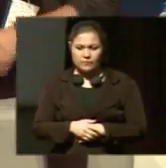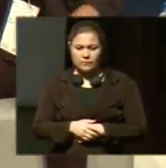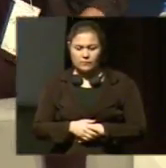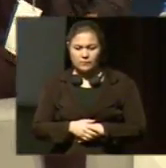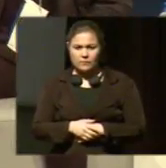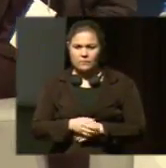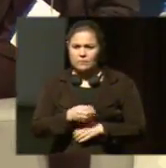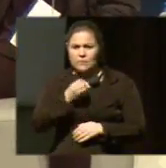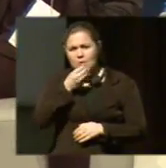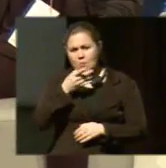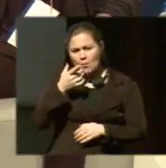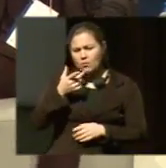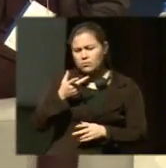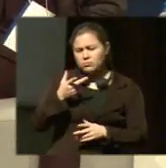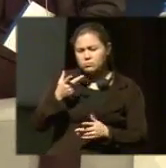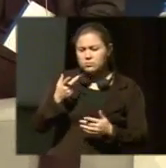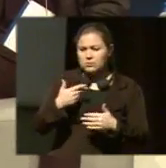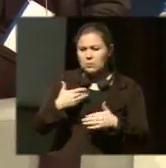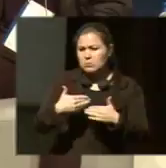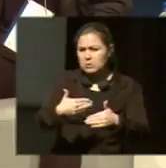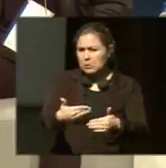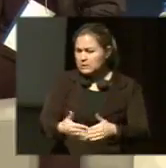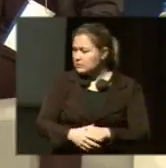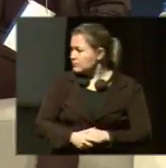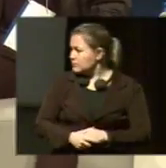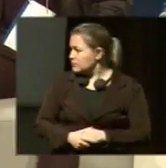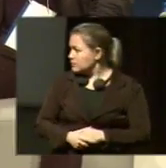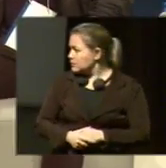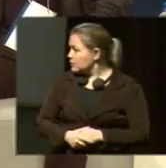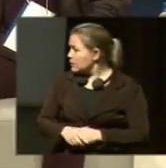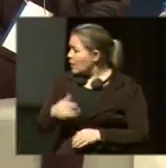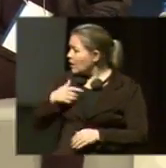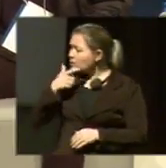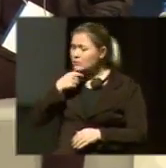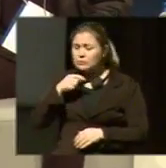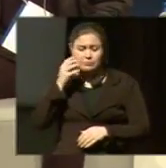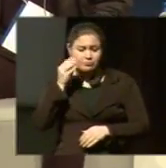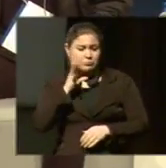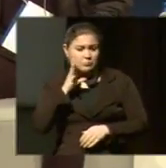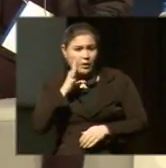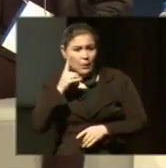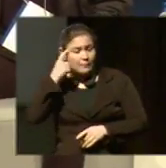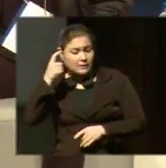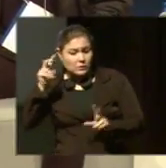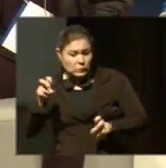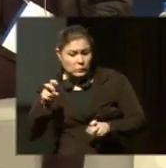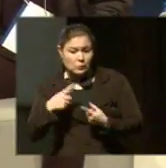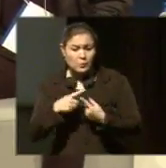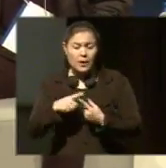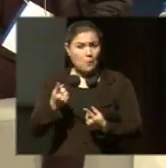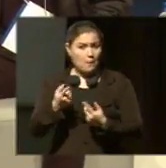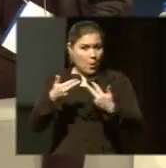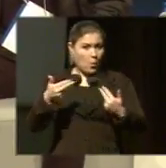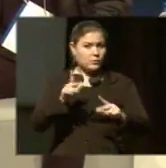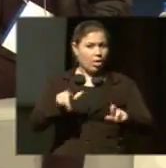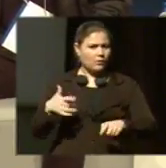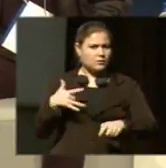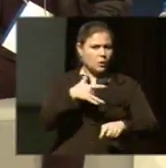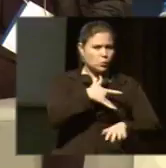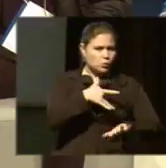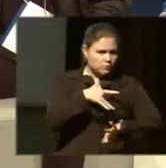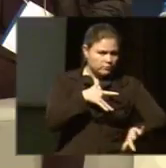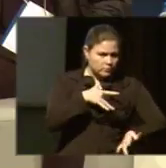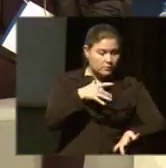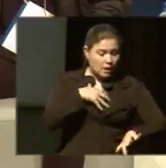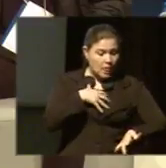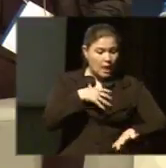uma boa consequência, suponhamos. Sim, é. Eu acho bem bacana a gente pensar nisso, porque uma questão é a saúde, né? A gente ter